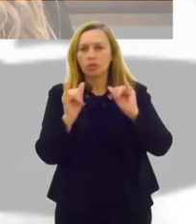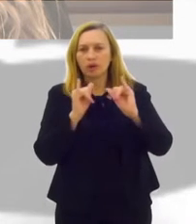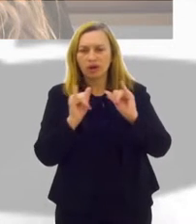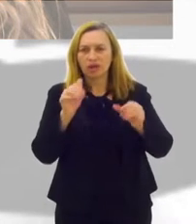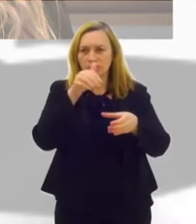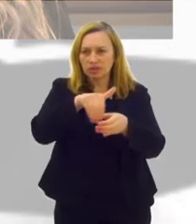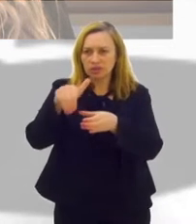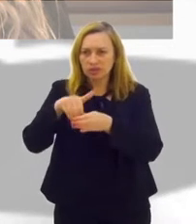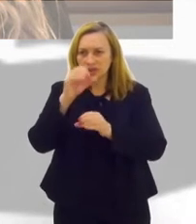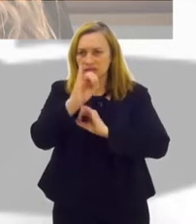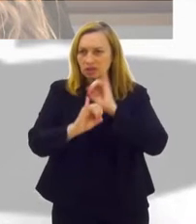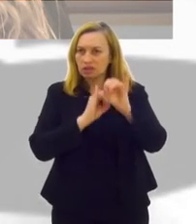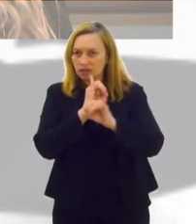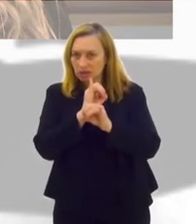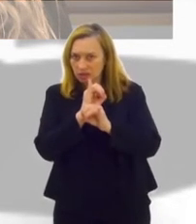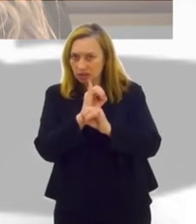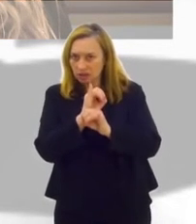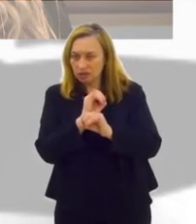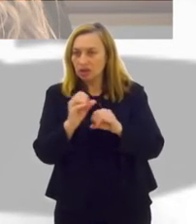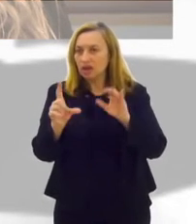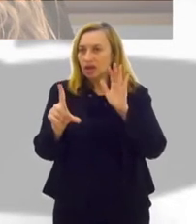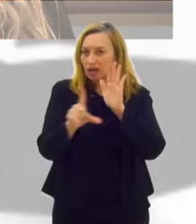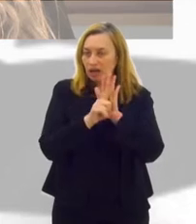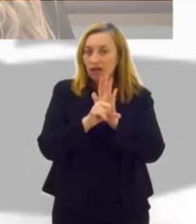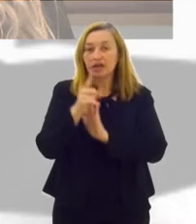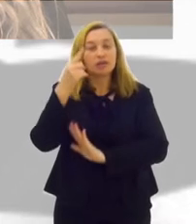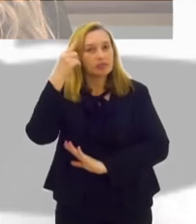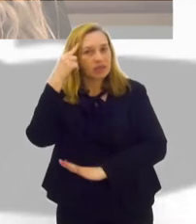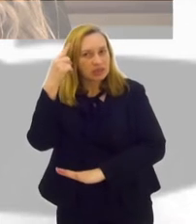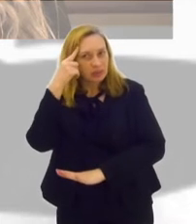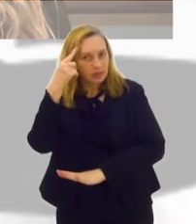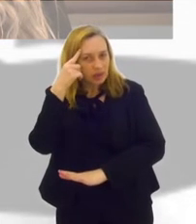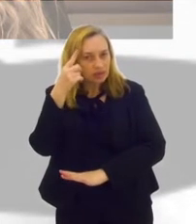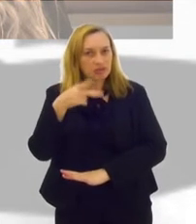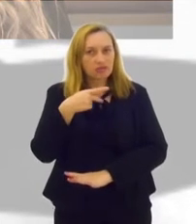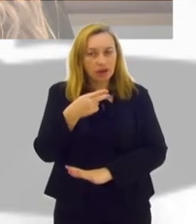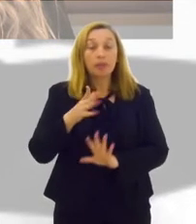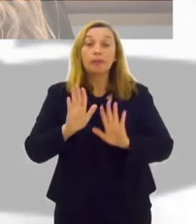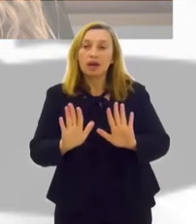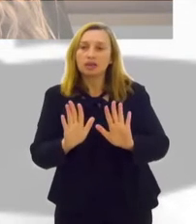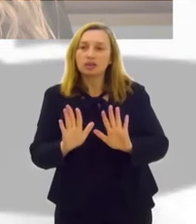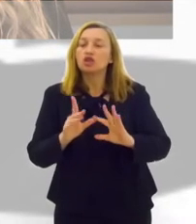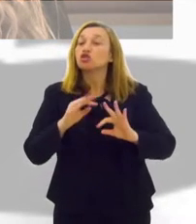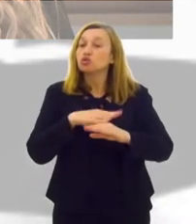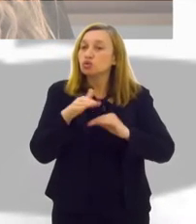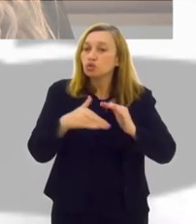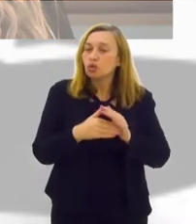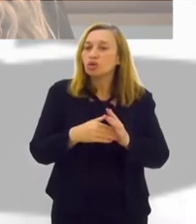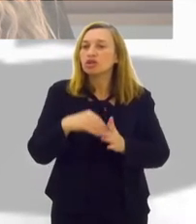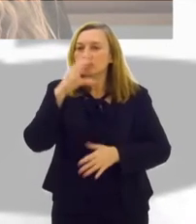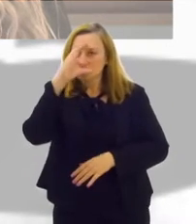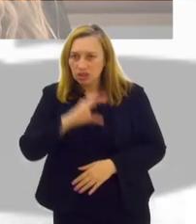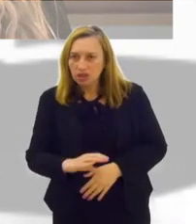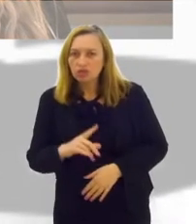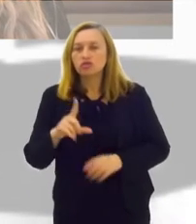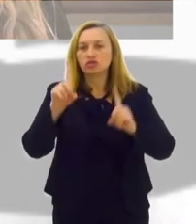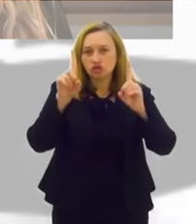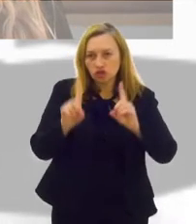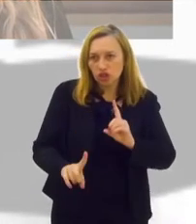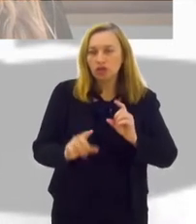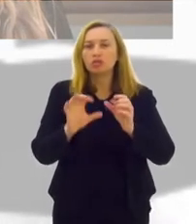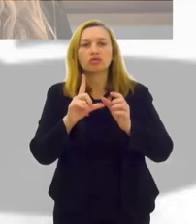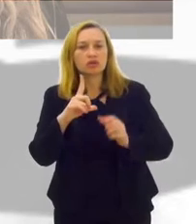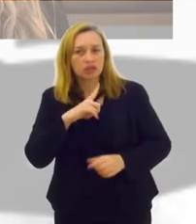propaganda eleitoral na internet se pauta pela livre manifestação do pensamento, né? Então, todo cidadão tem o direito à